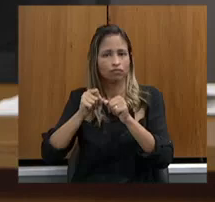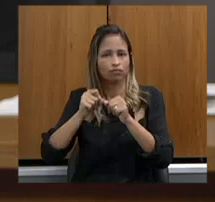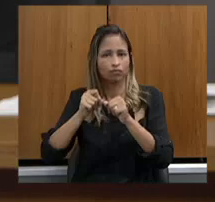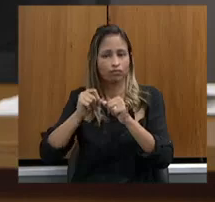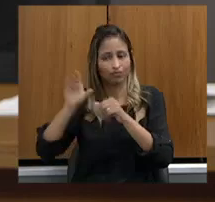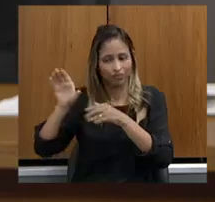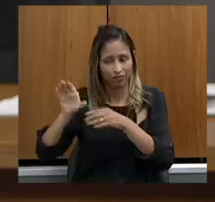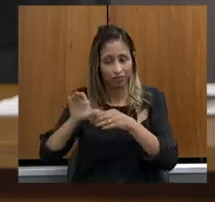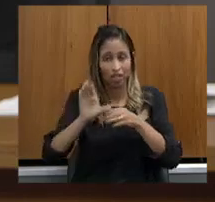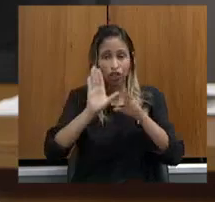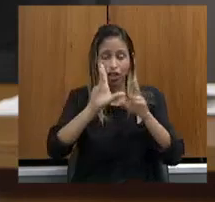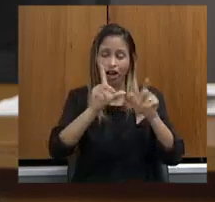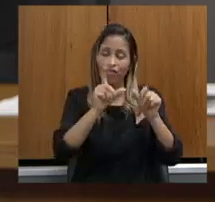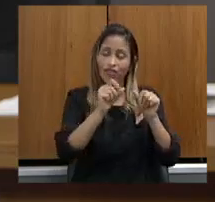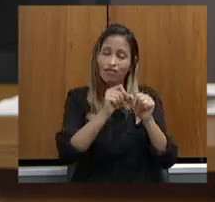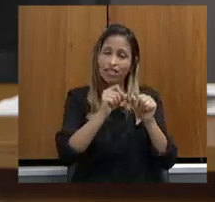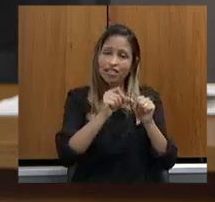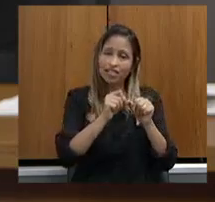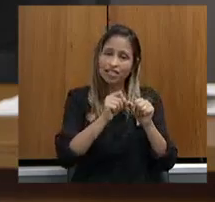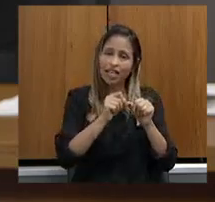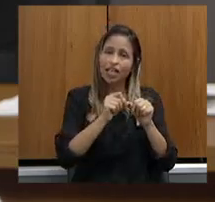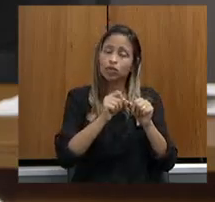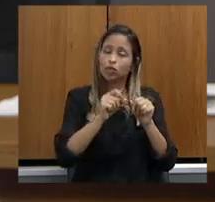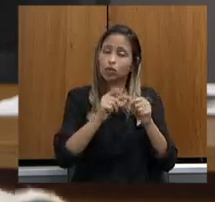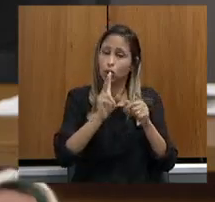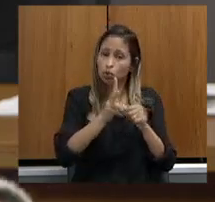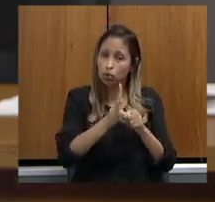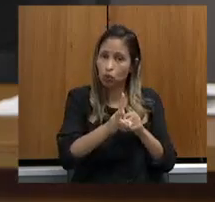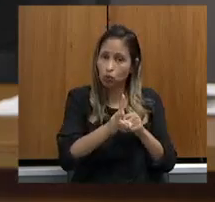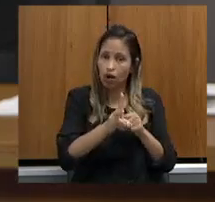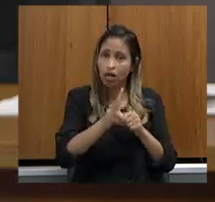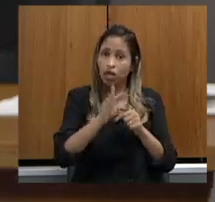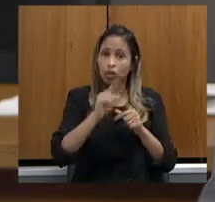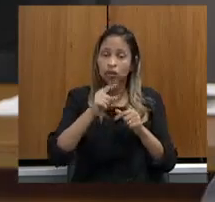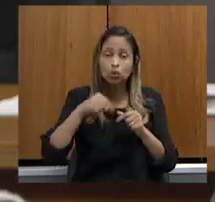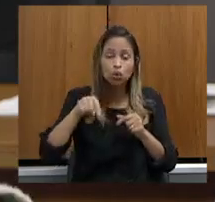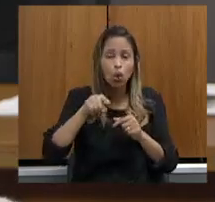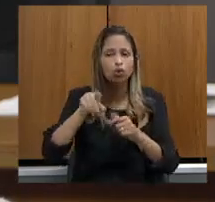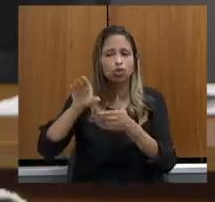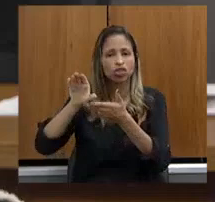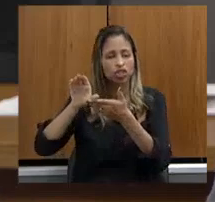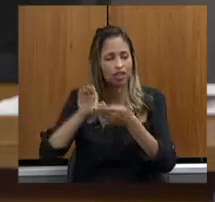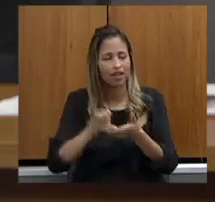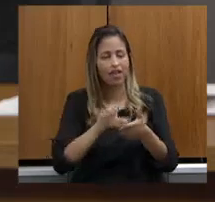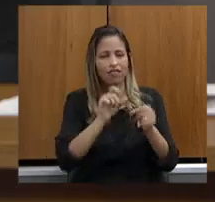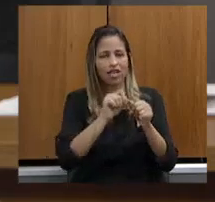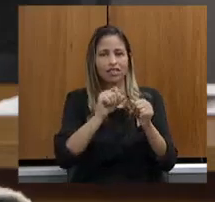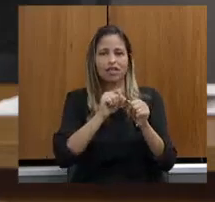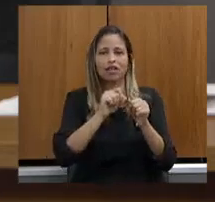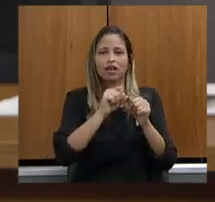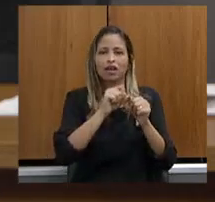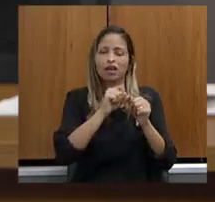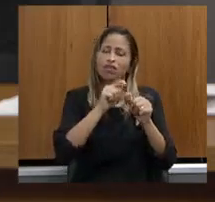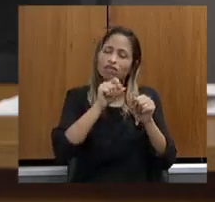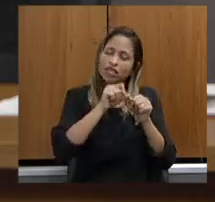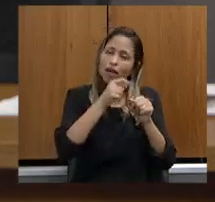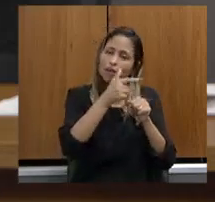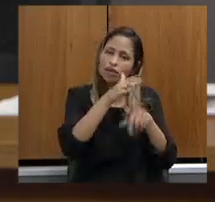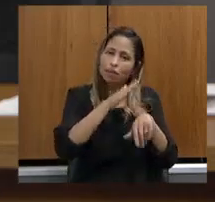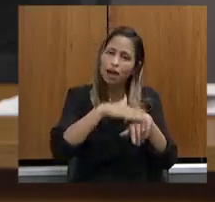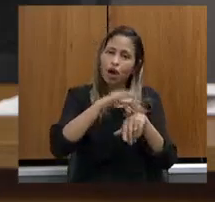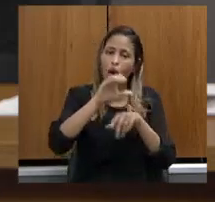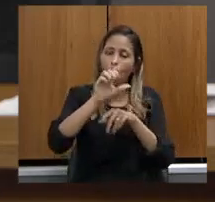a gente já vem fazendo isso e Continuará a fazer então toda a tese desse ano foi integralmente empenhada e empenhamos ainda